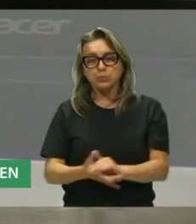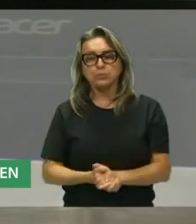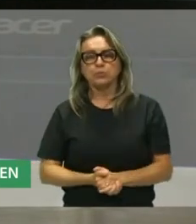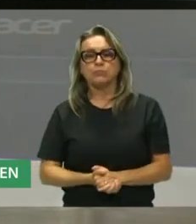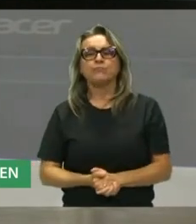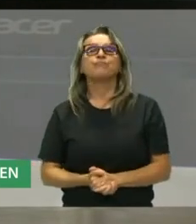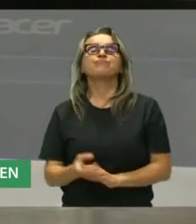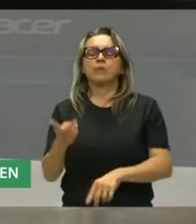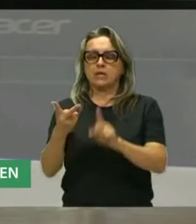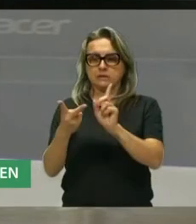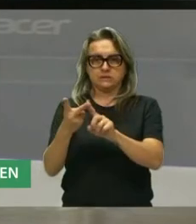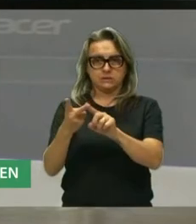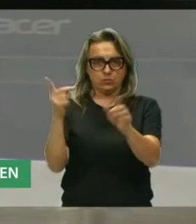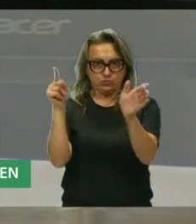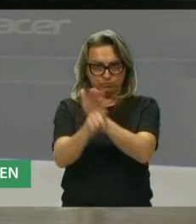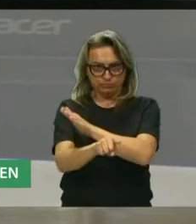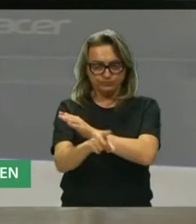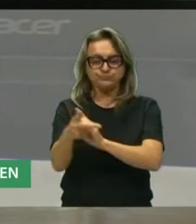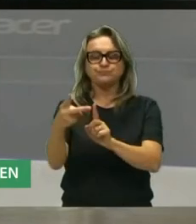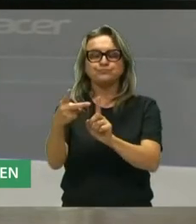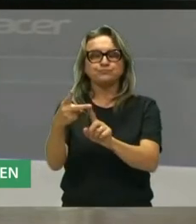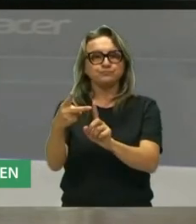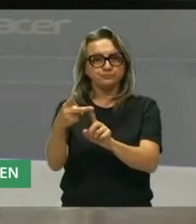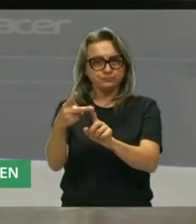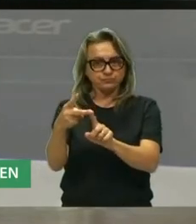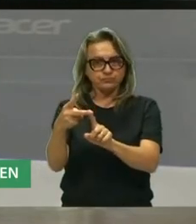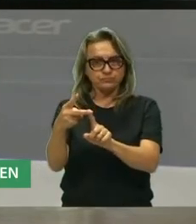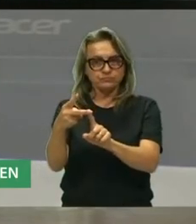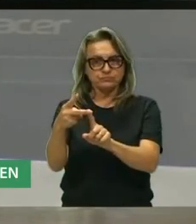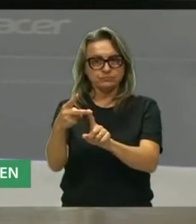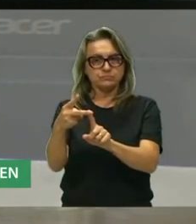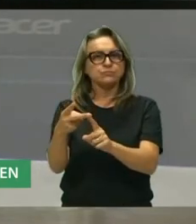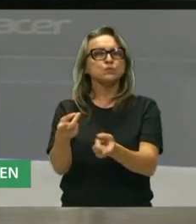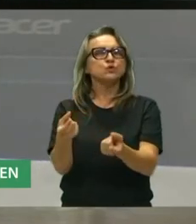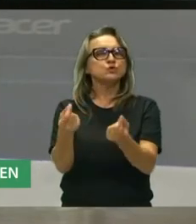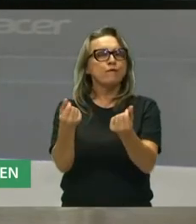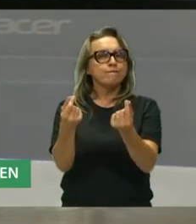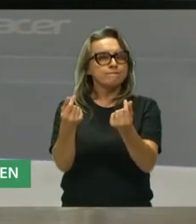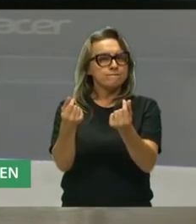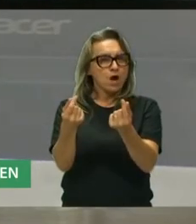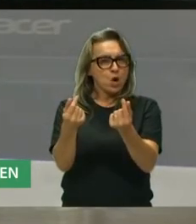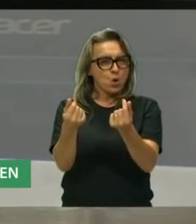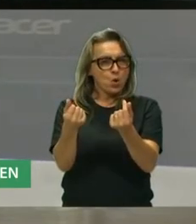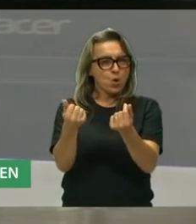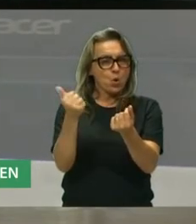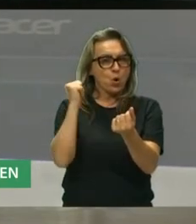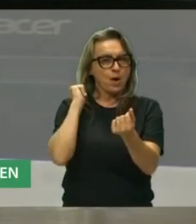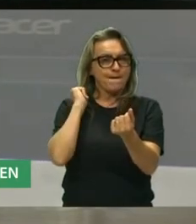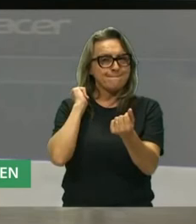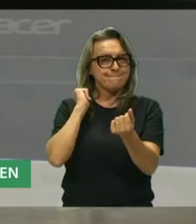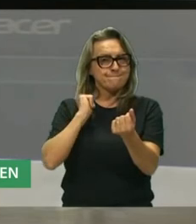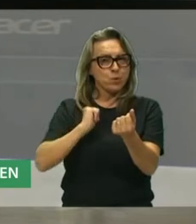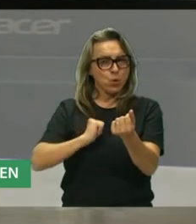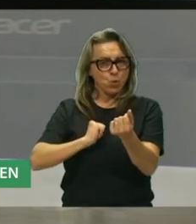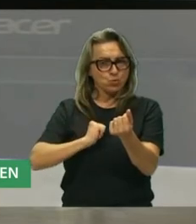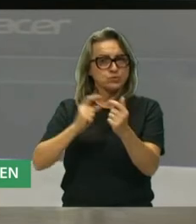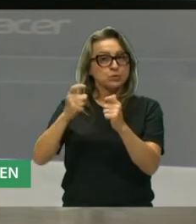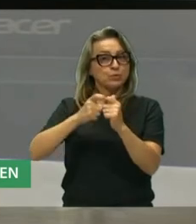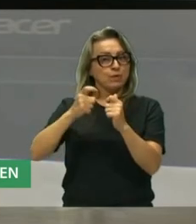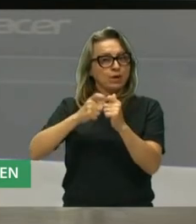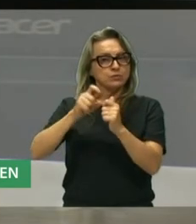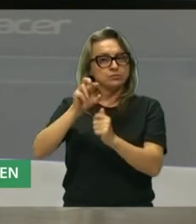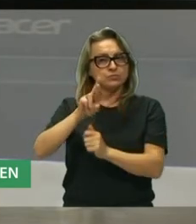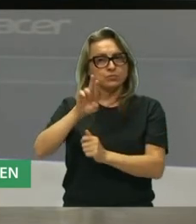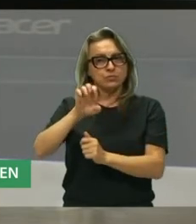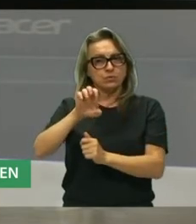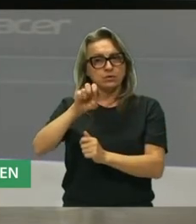uma segunda, a origem do valor da bolsa do médico residente e se esse